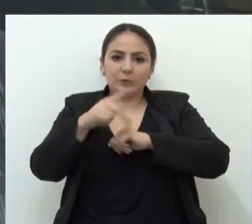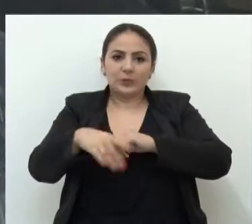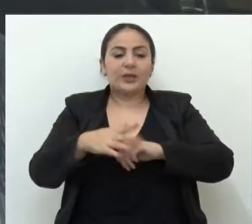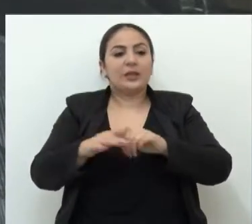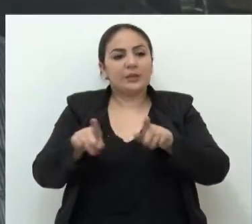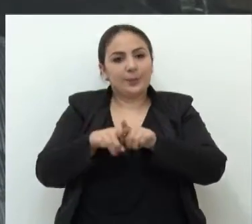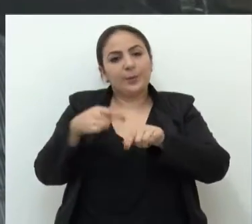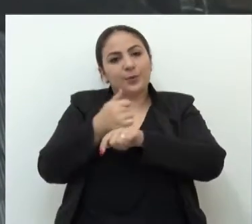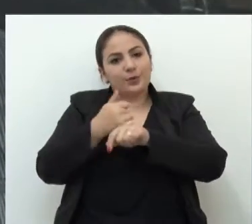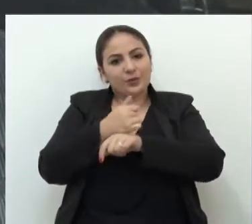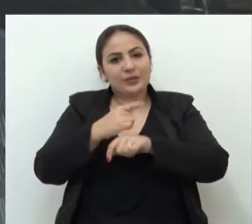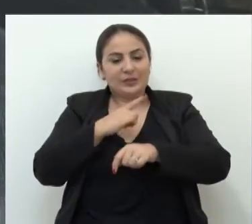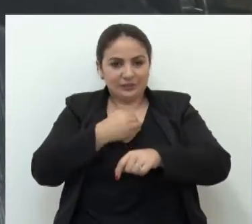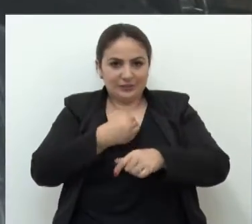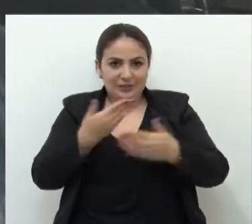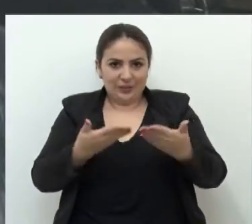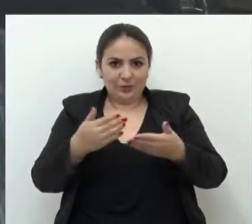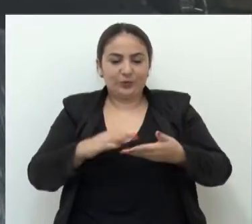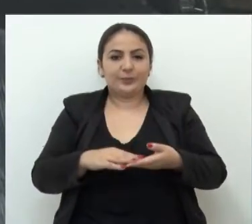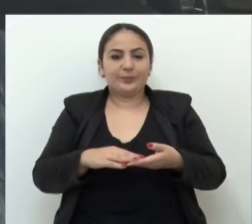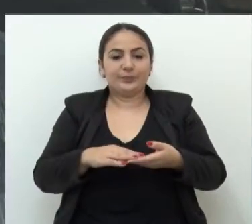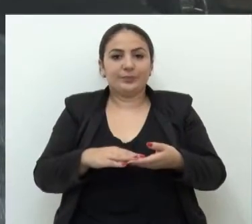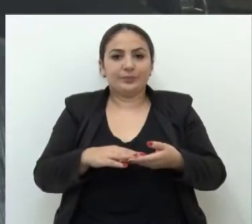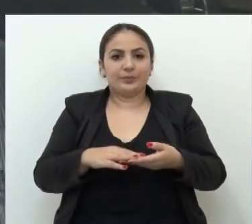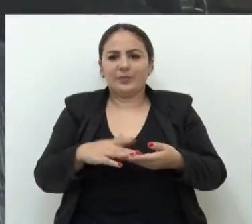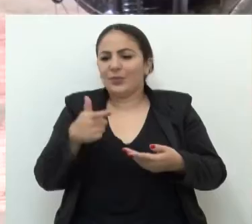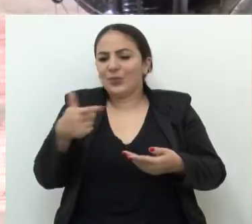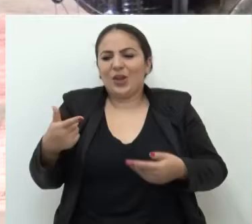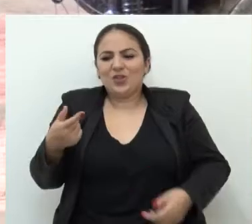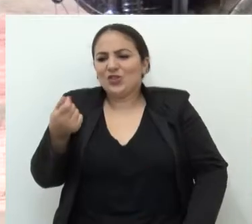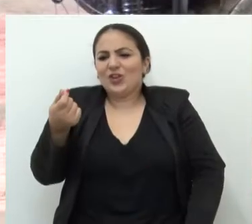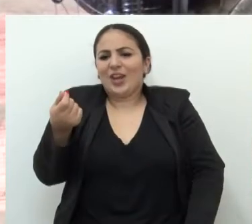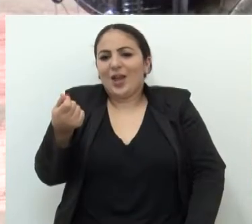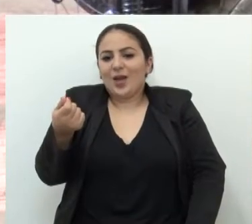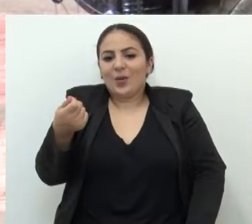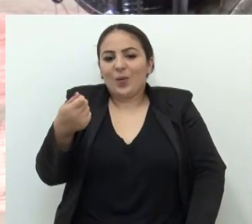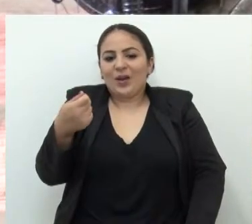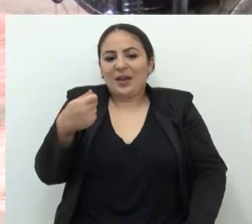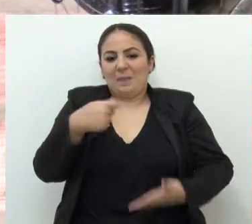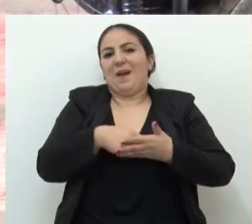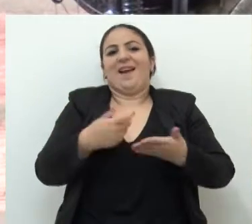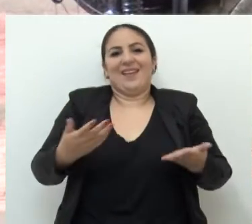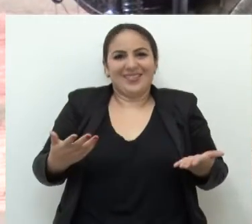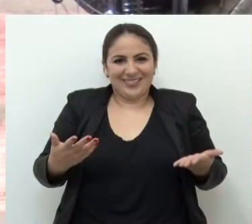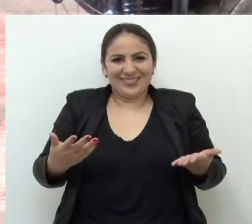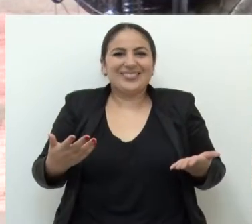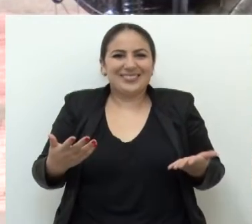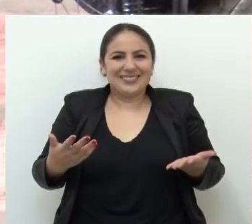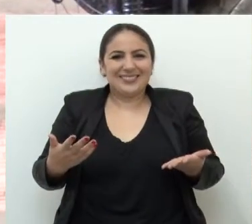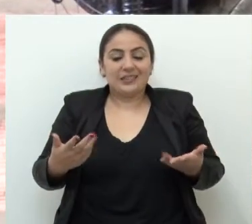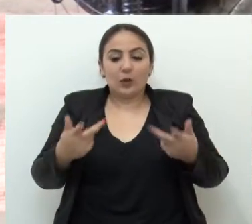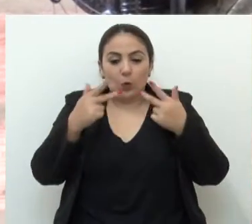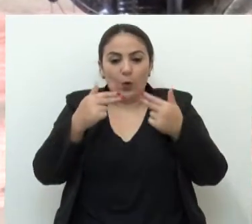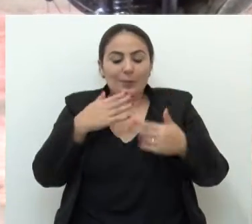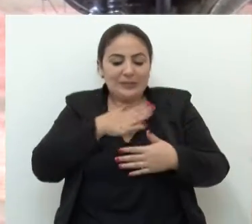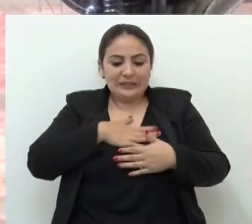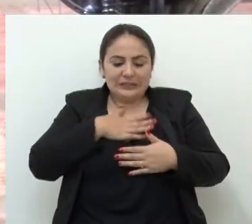pessoas que fizeram por Passo Fundo e pela profissão que eles exercem até hoje. Isso aí não tem dinheiro que pague. Então, eu me sinto